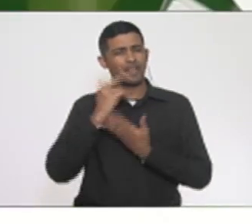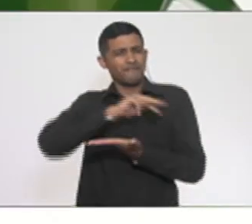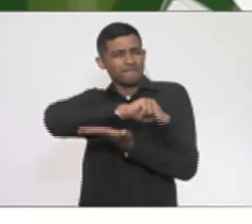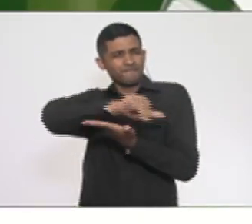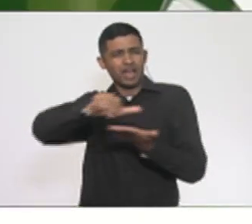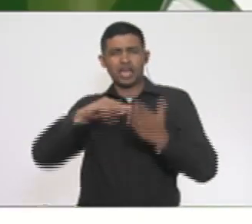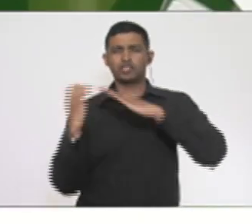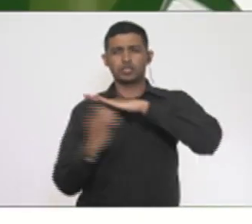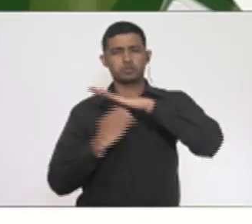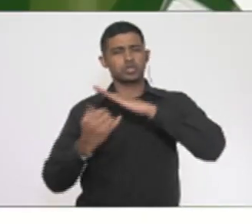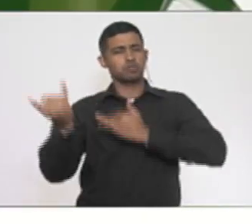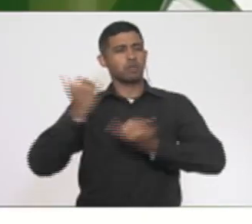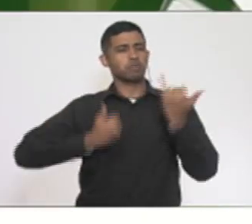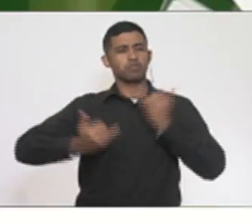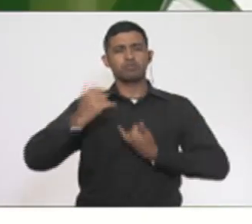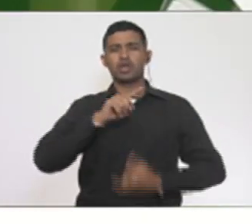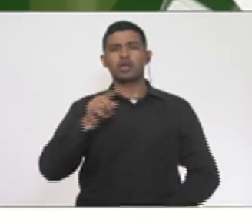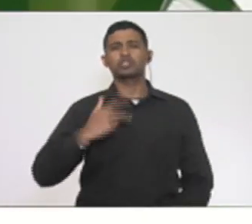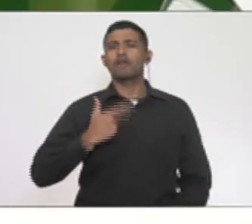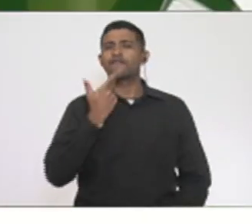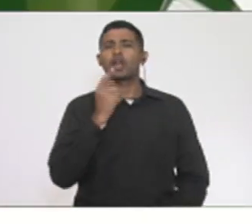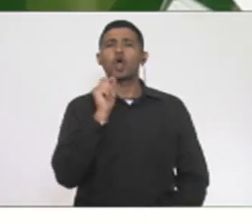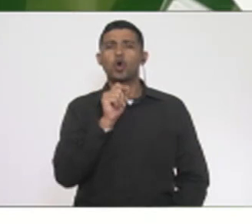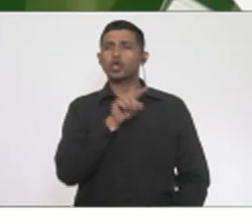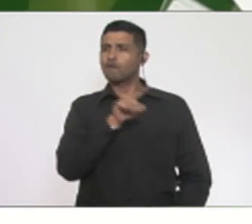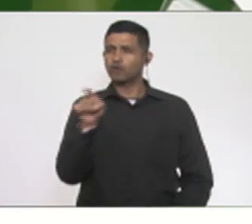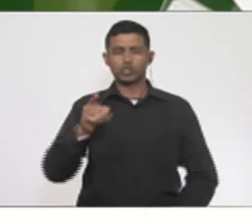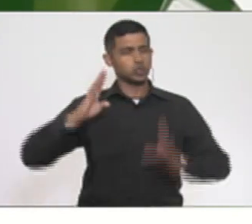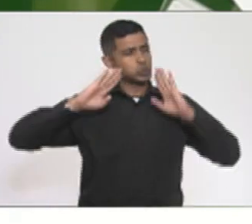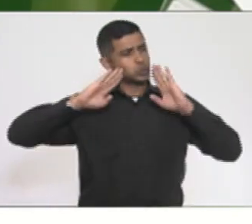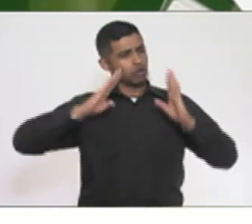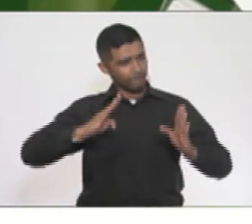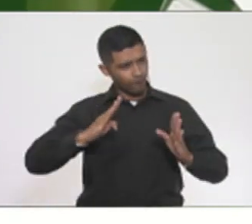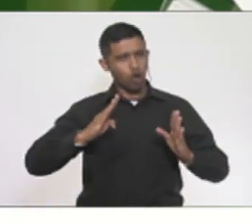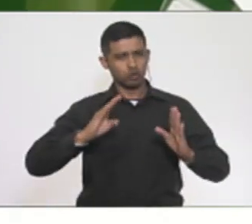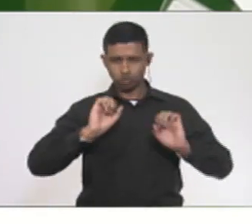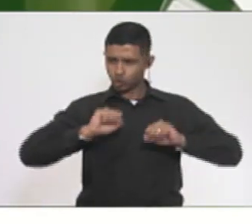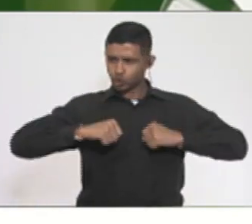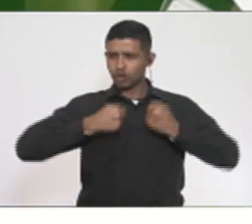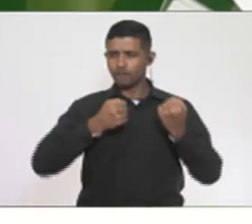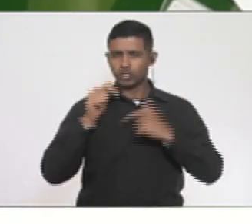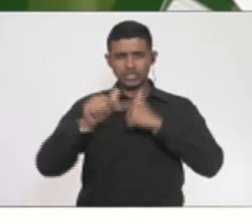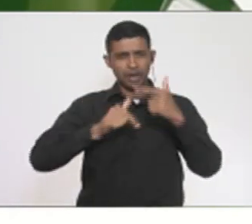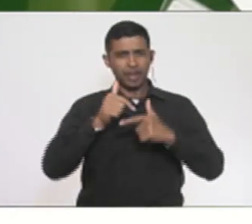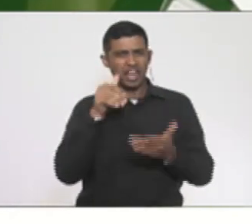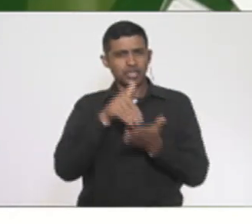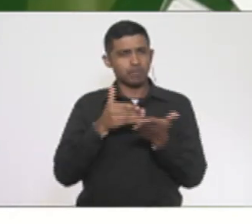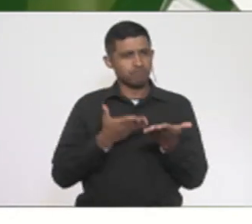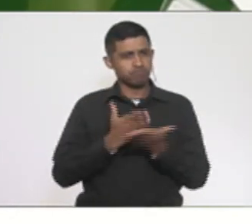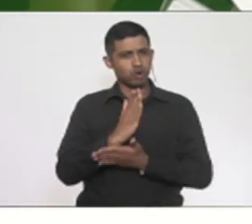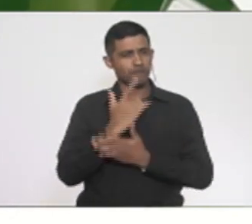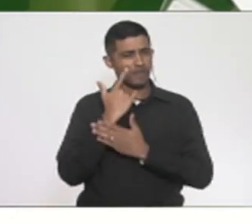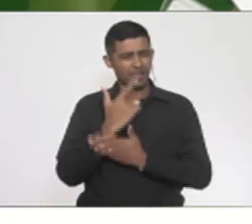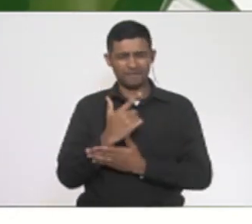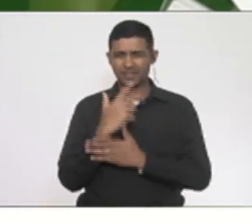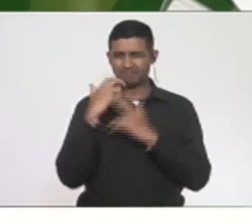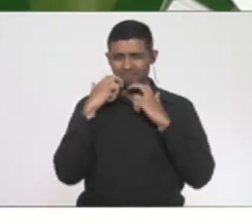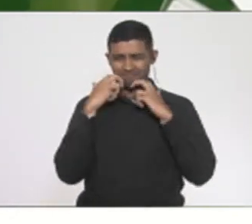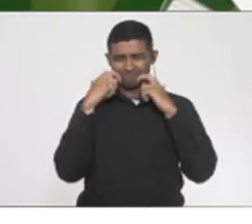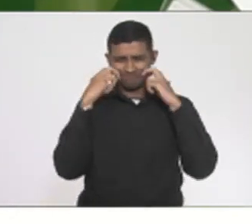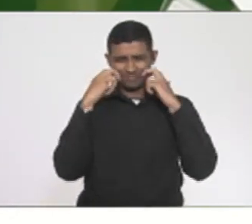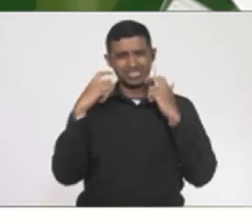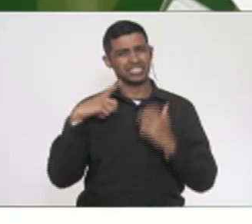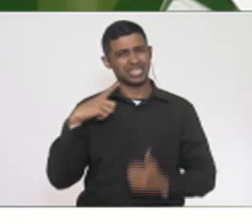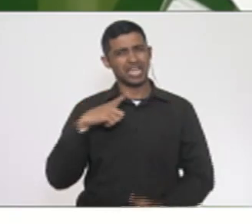empresários dizendo que a sua determinação no sentido da aprovação do constrangimento criado